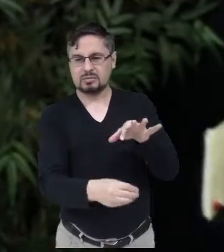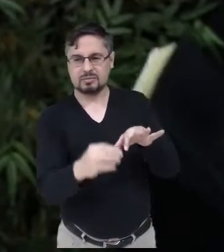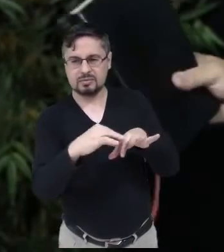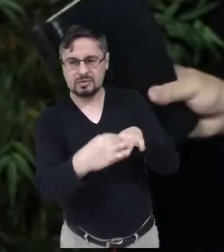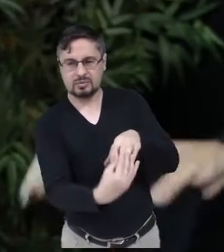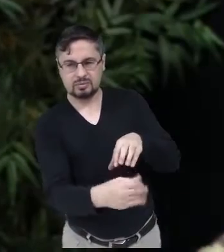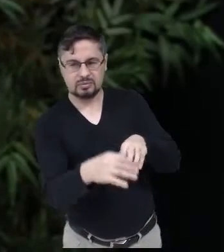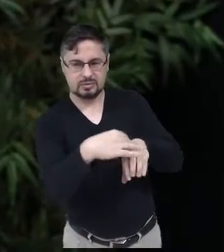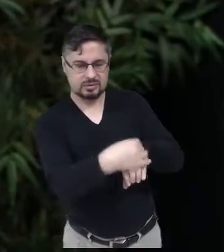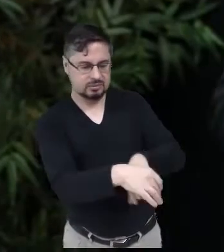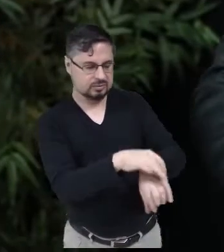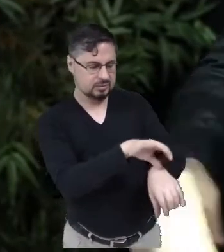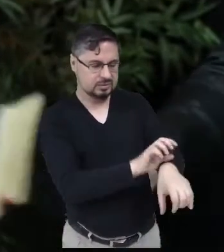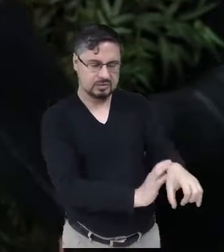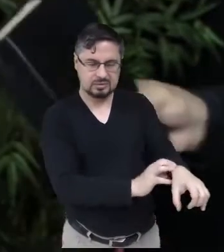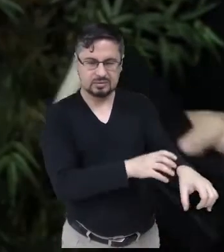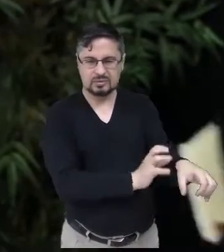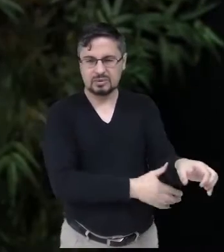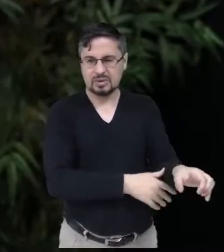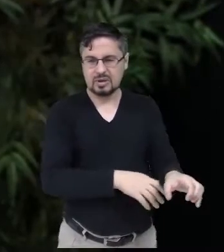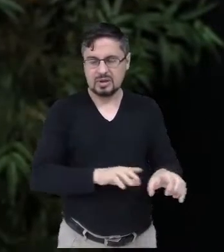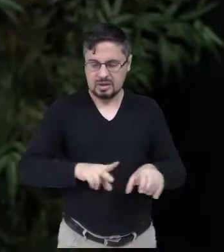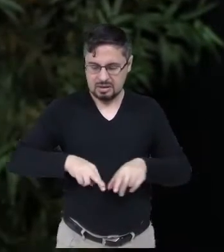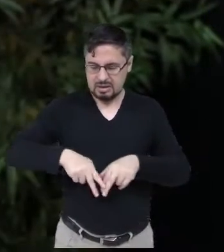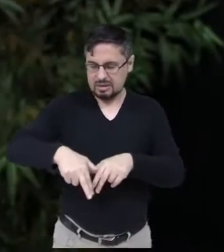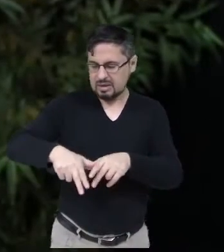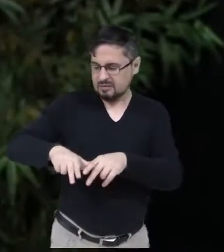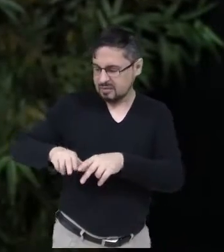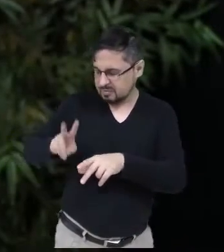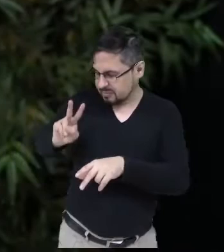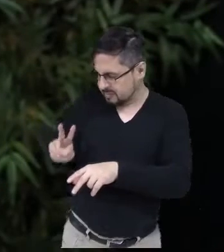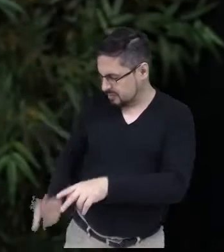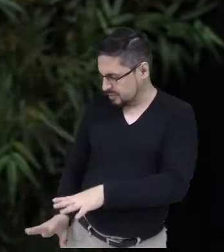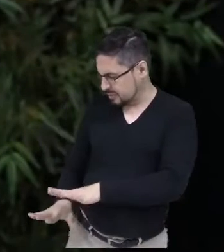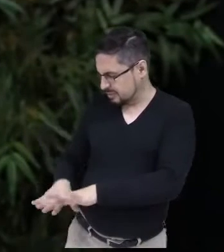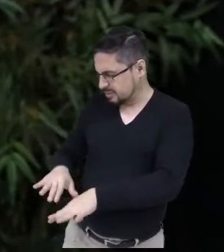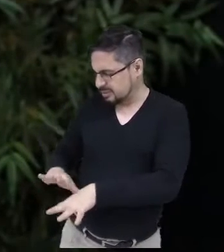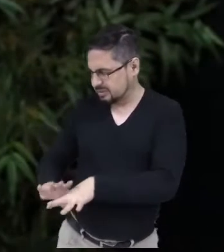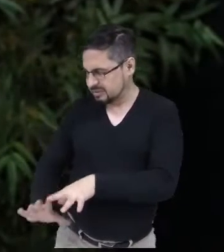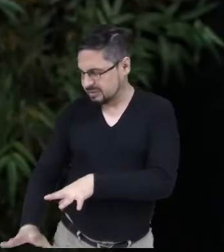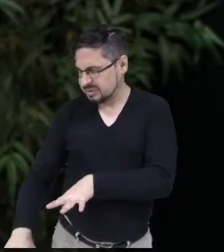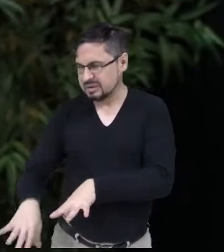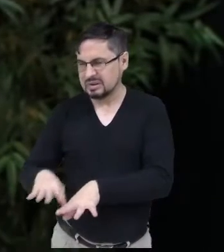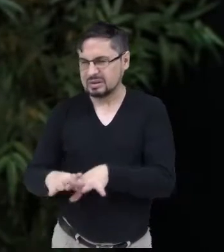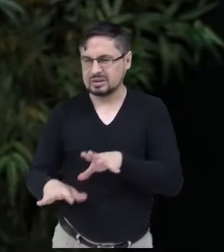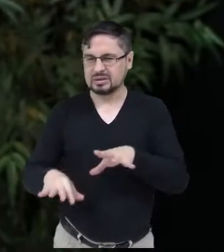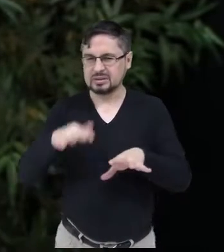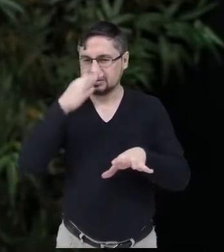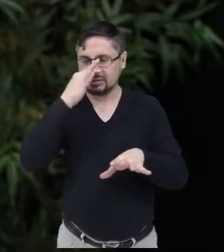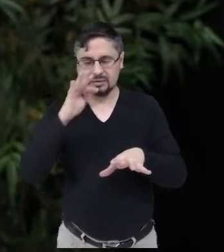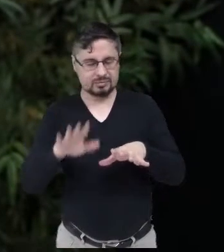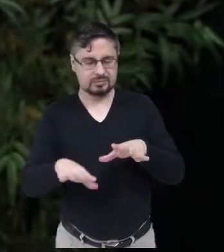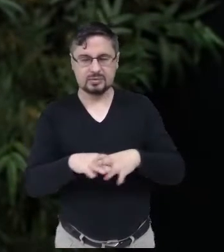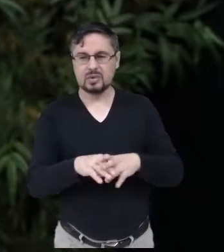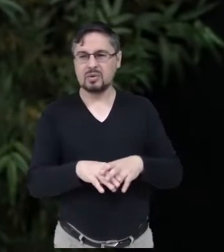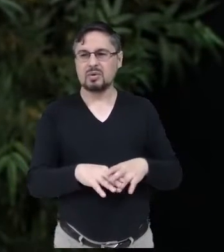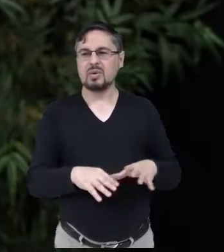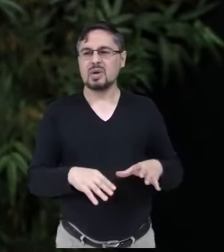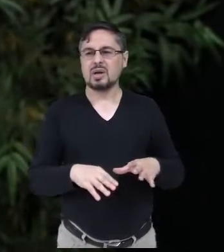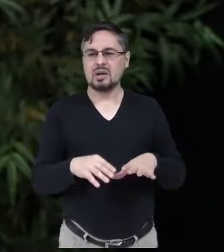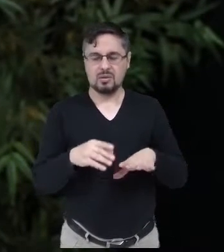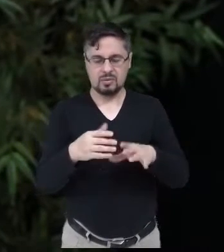andava, ele deixava manchas molhadas por onde ele passava, de pus que derramava pelos seus pés. Os membros estendidos ou os